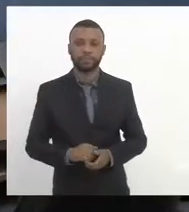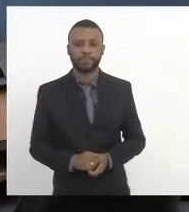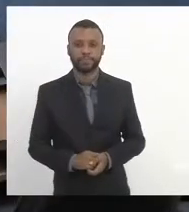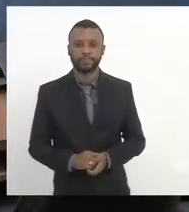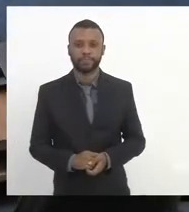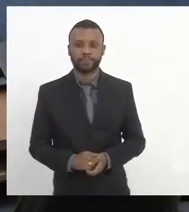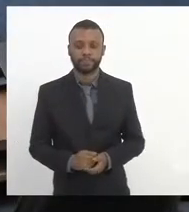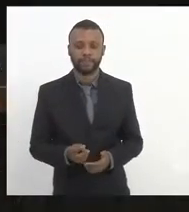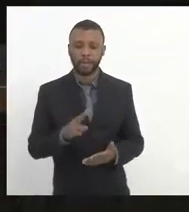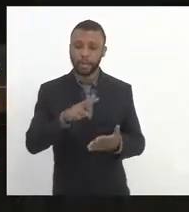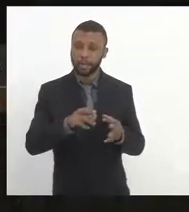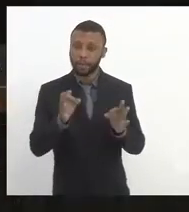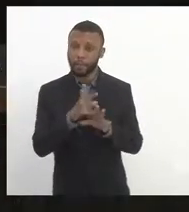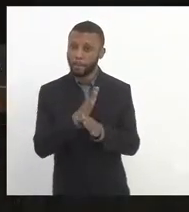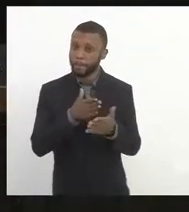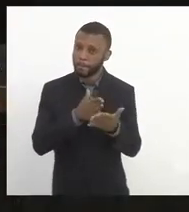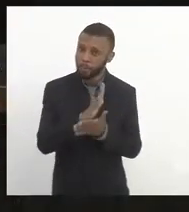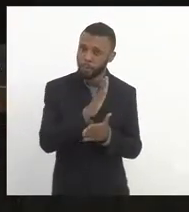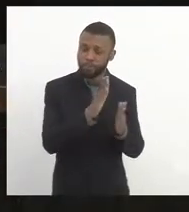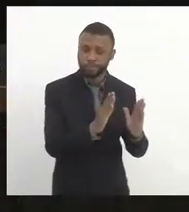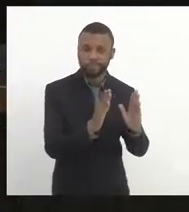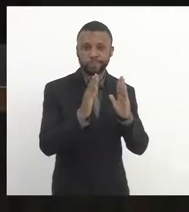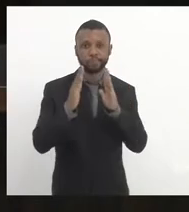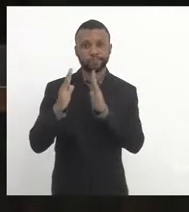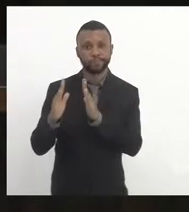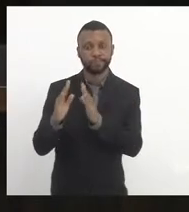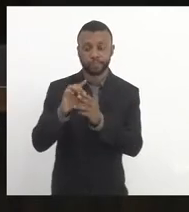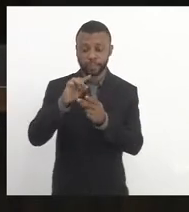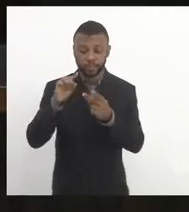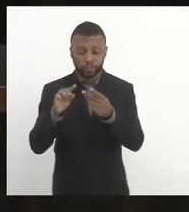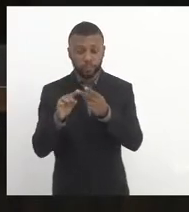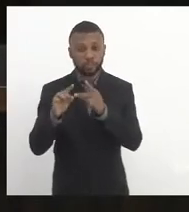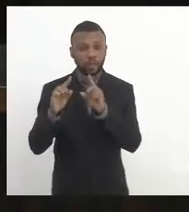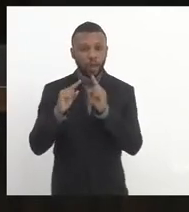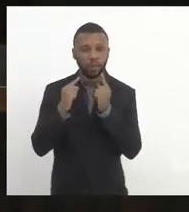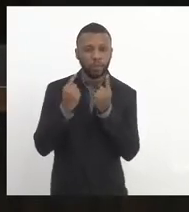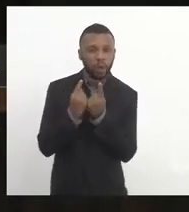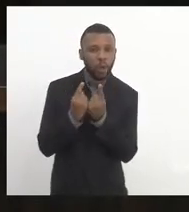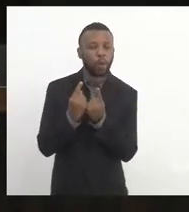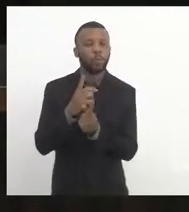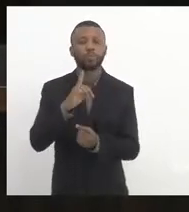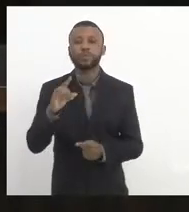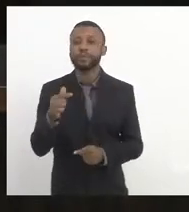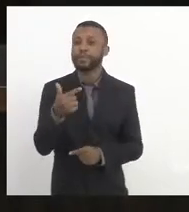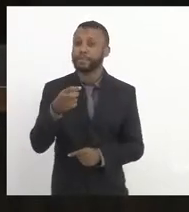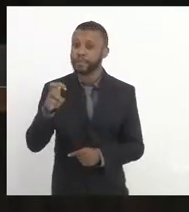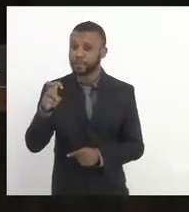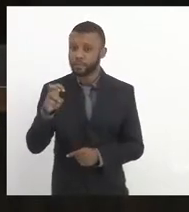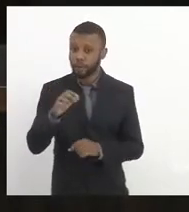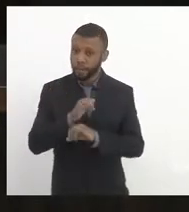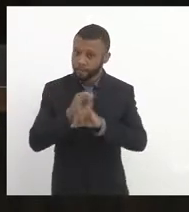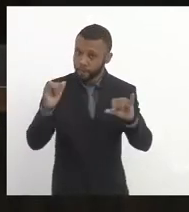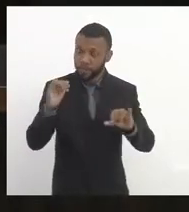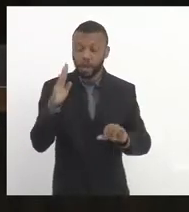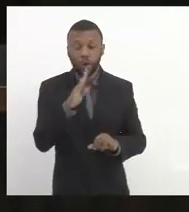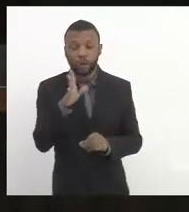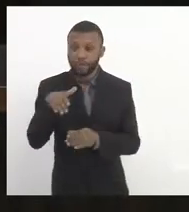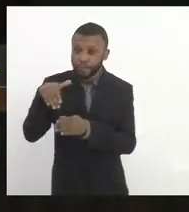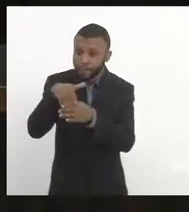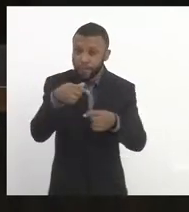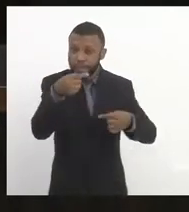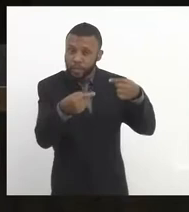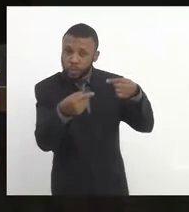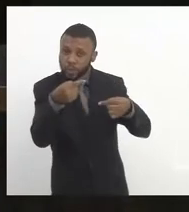Lida e aprovada a ata, passa-se à ordem da segunda sessão extraordinária do dia 25. Anuncio. Em regime de urgência, em votação, em discussão